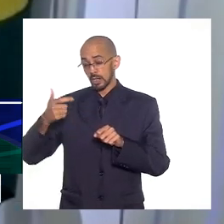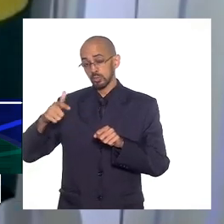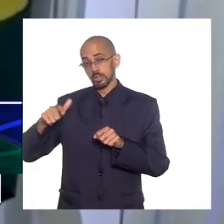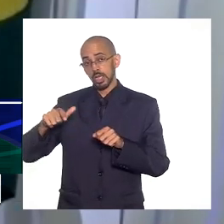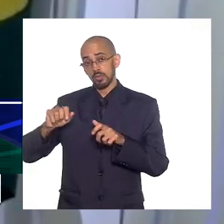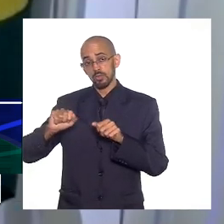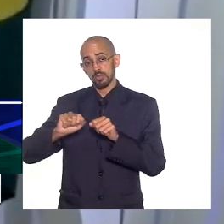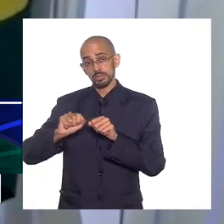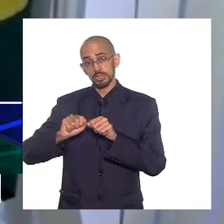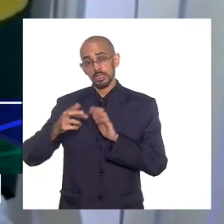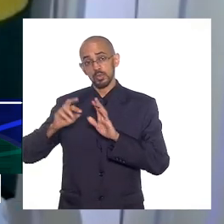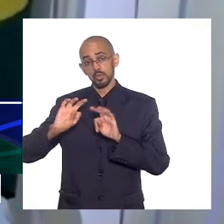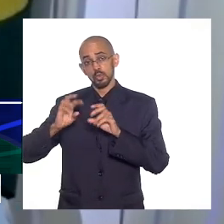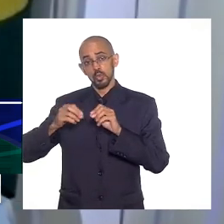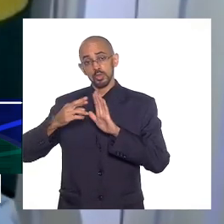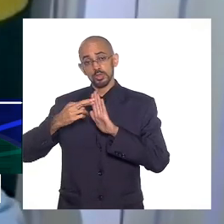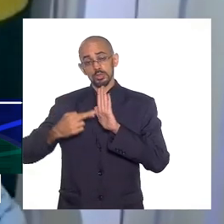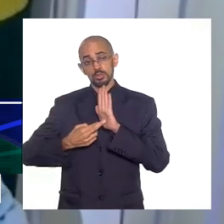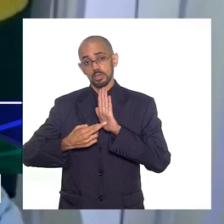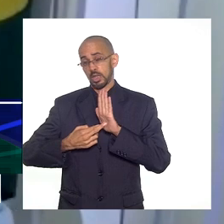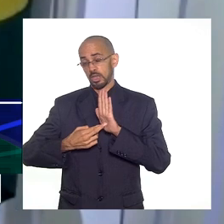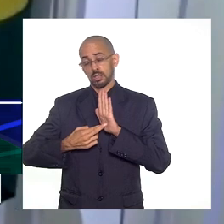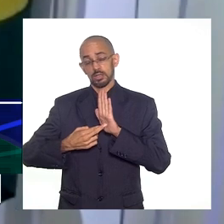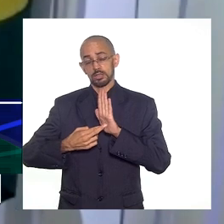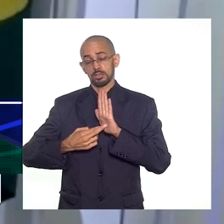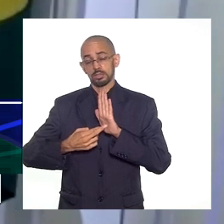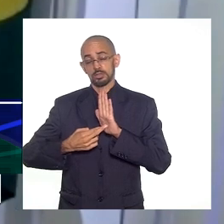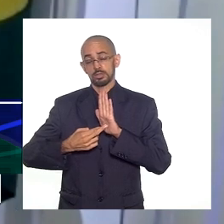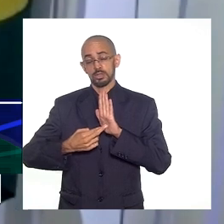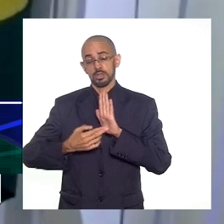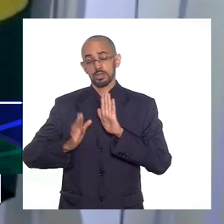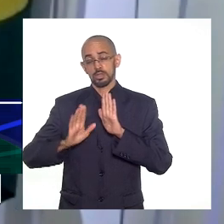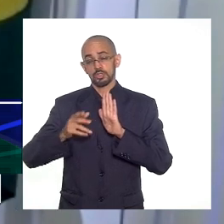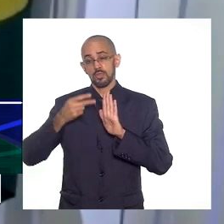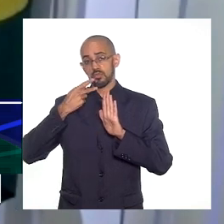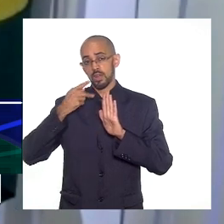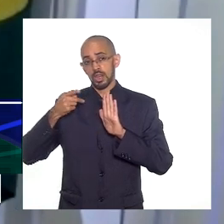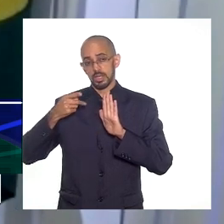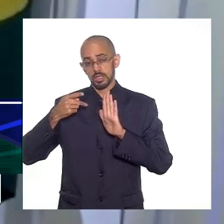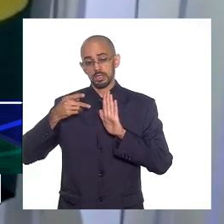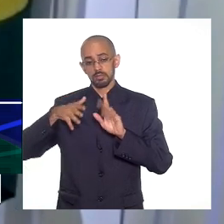essas condicionalidades, essas duas condicionalidades que eu estabeleci aqui,